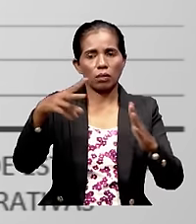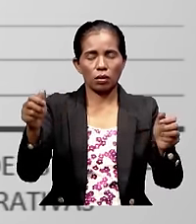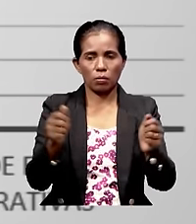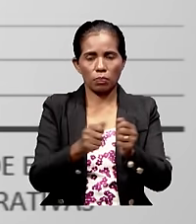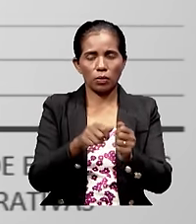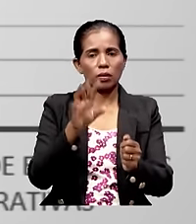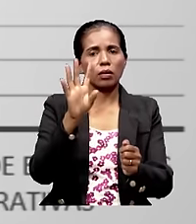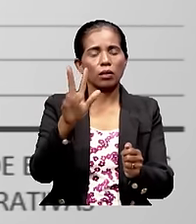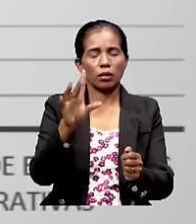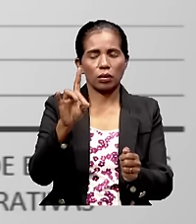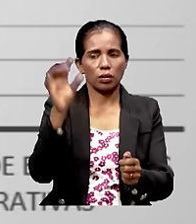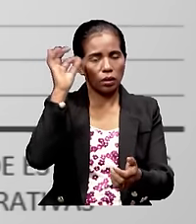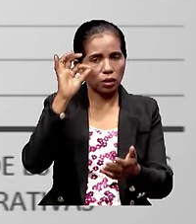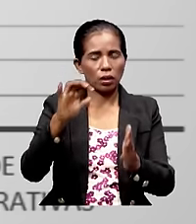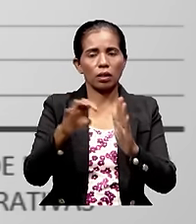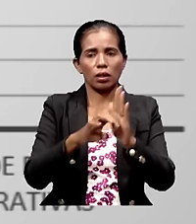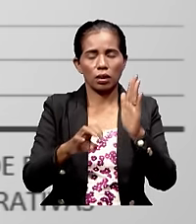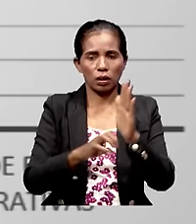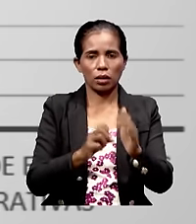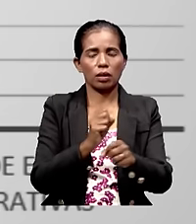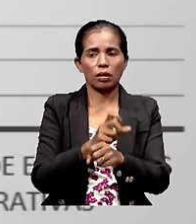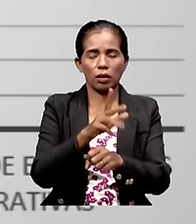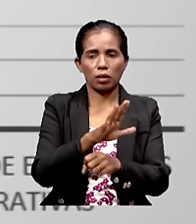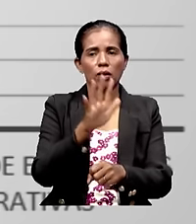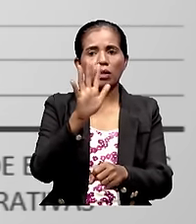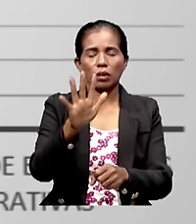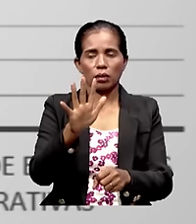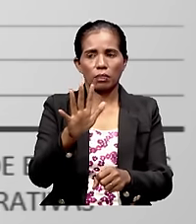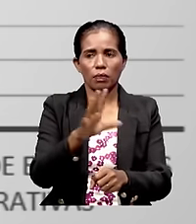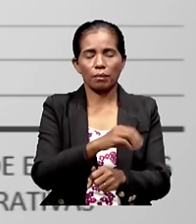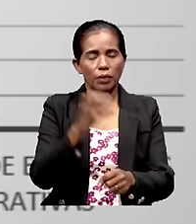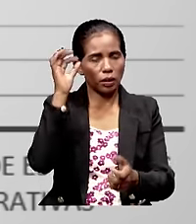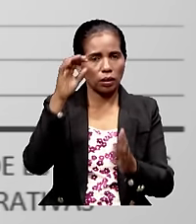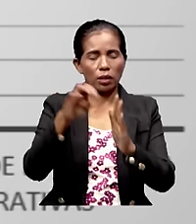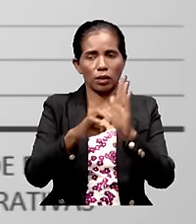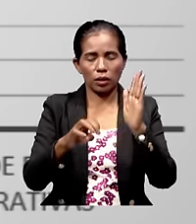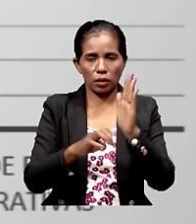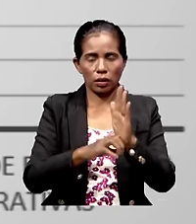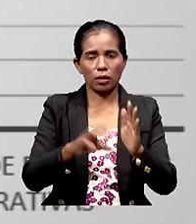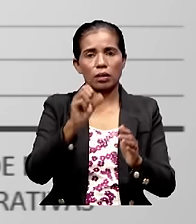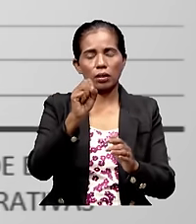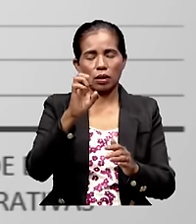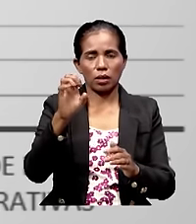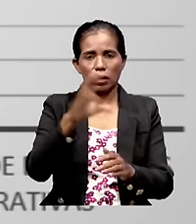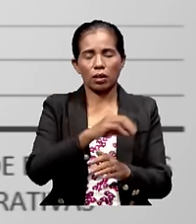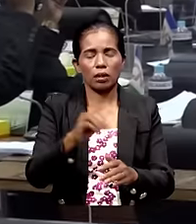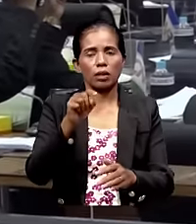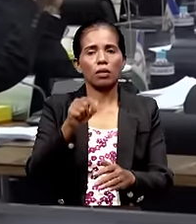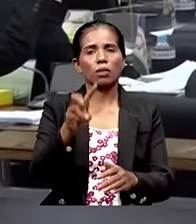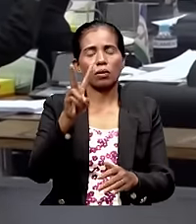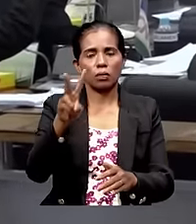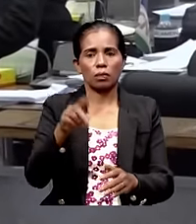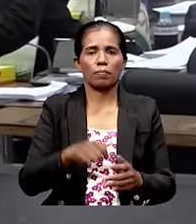valo, Sekretaria Estado Kooperativa tokon 5 pontu ida, no ba Sekretaria Estado Igualdade hamutuk tokon 2 pontu ida.